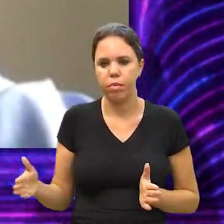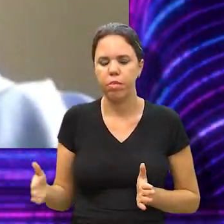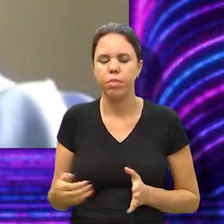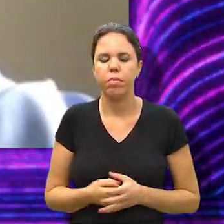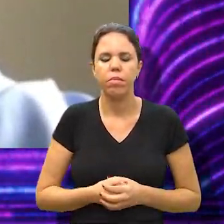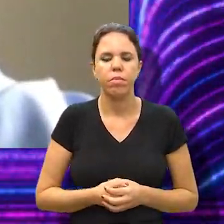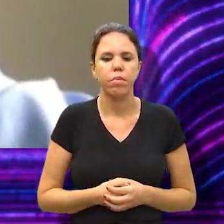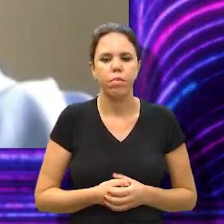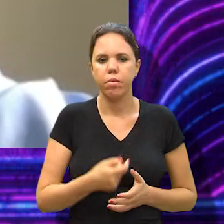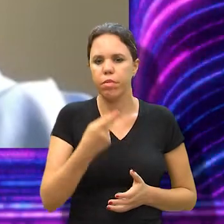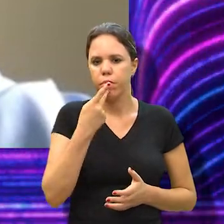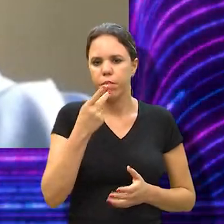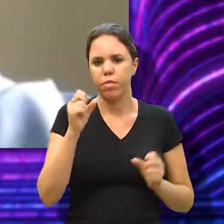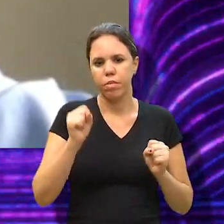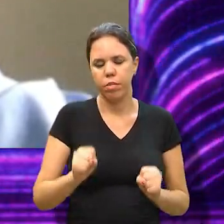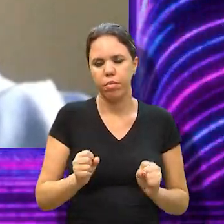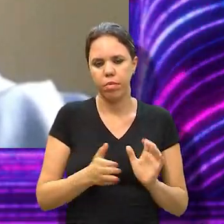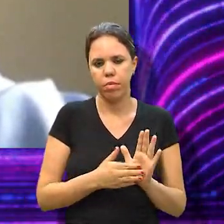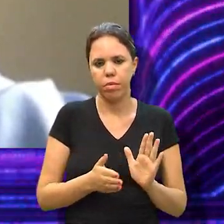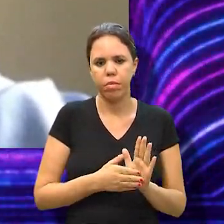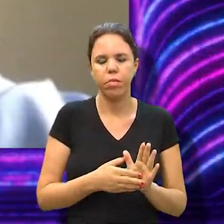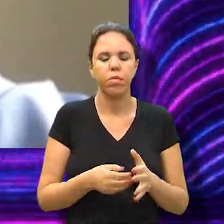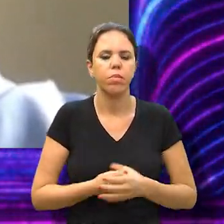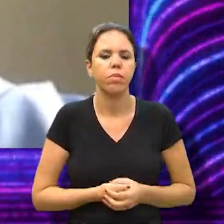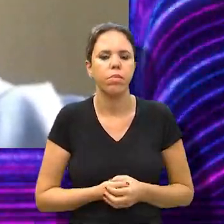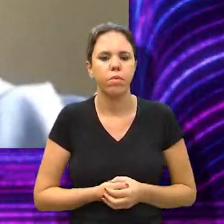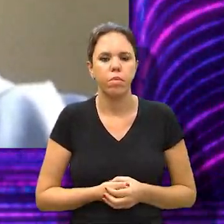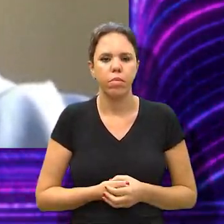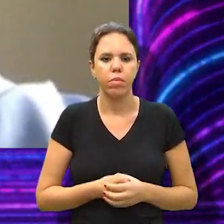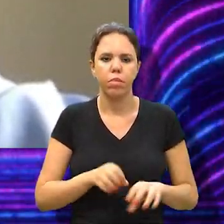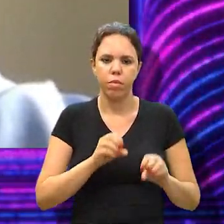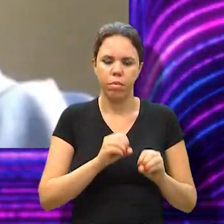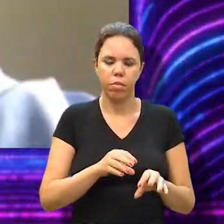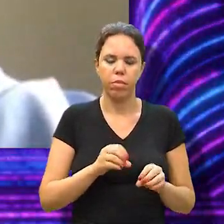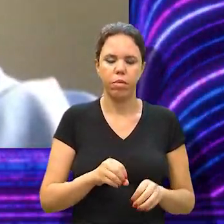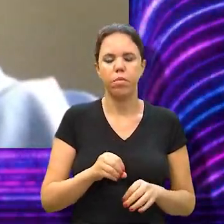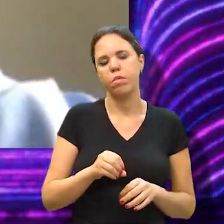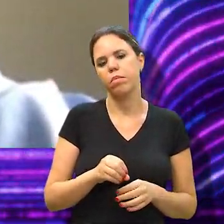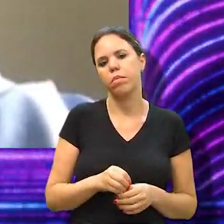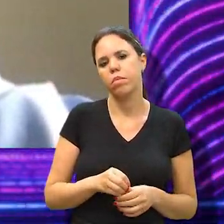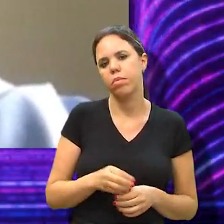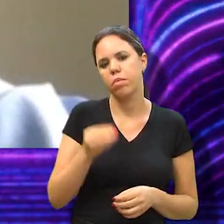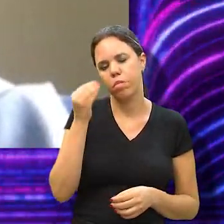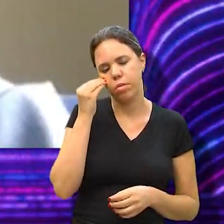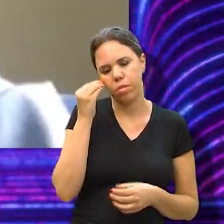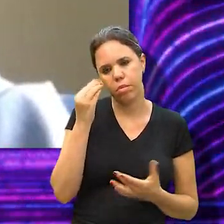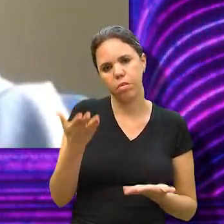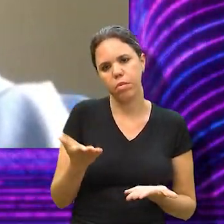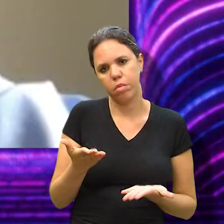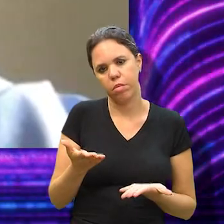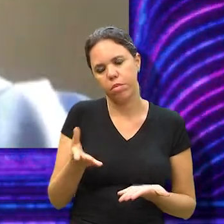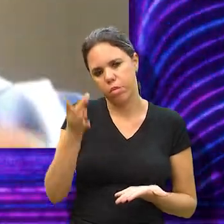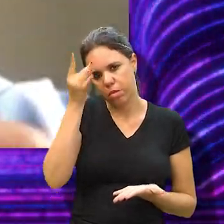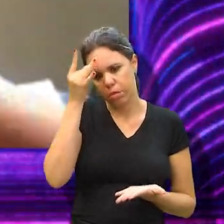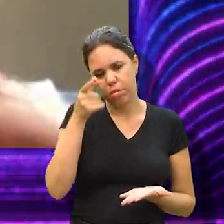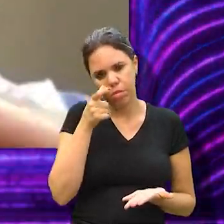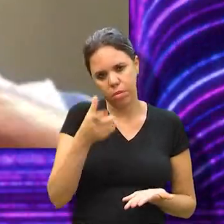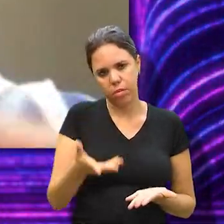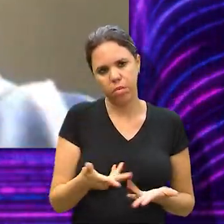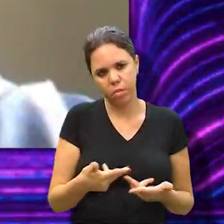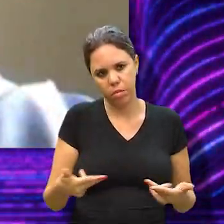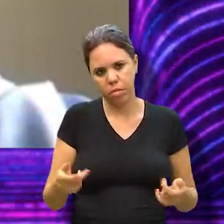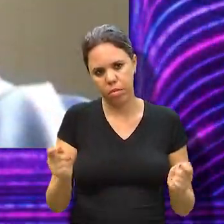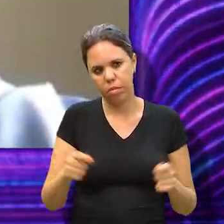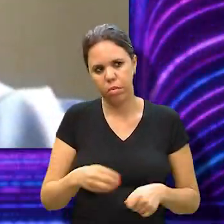viviam. E ela falou que ela podia propor e ministrar esse elixir a ele, e ele veria,